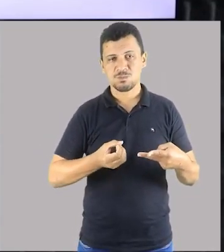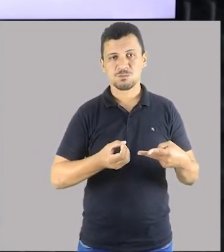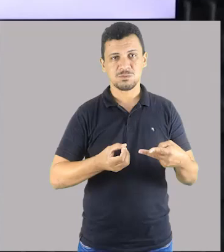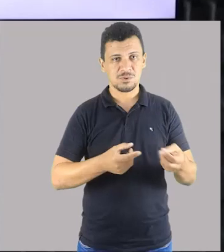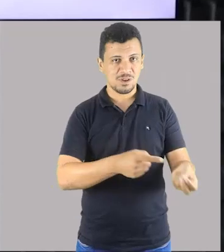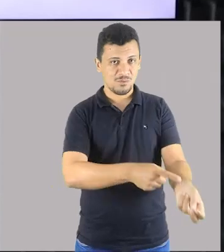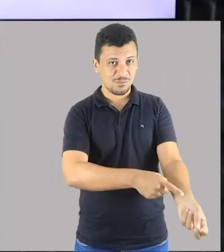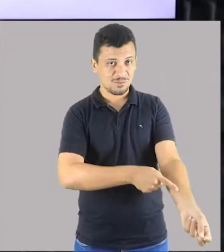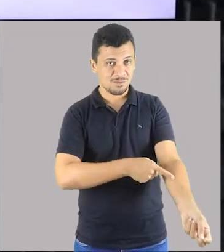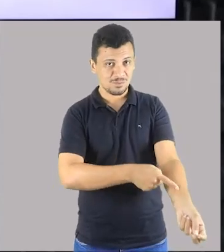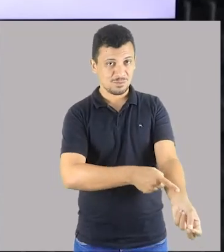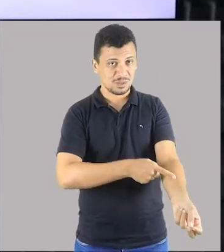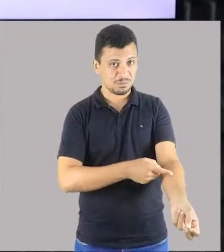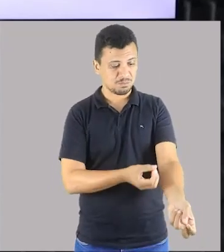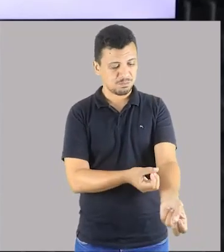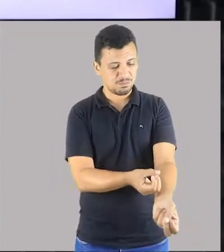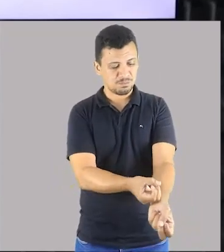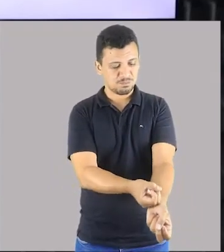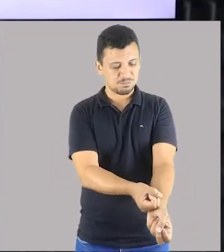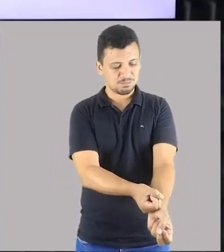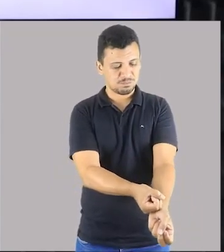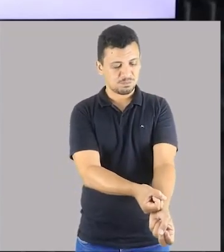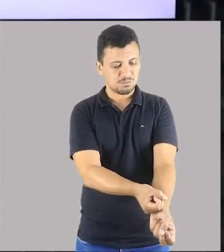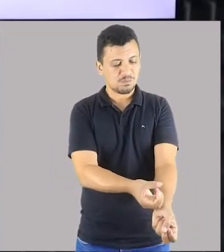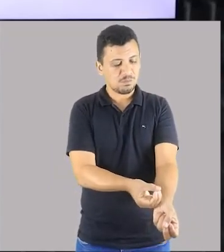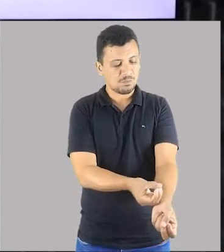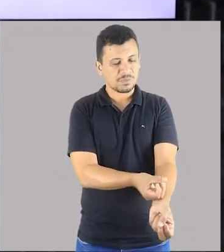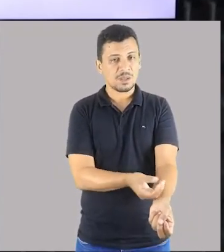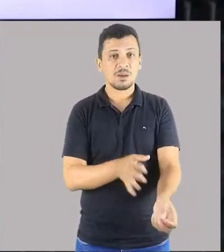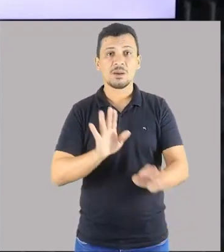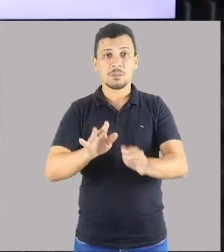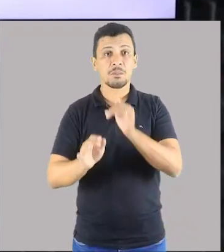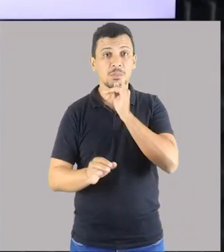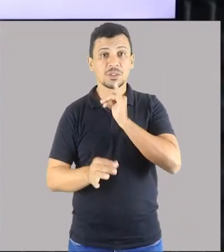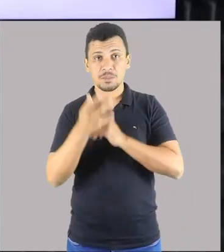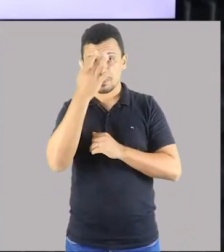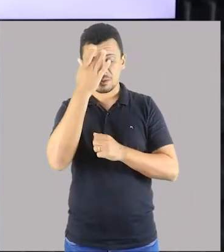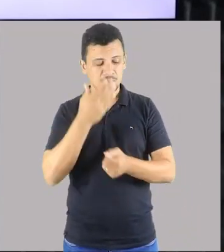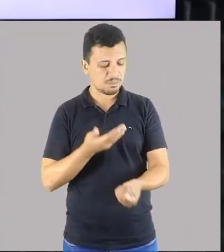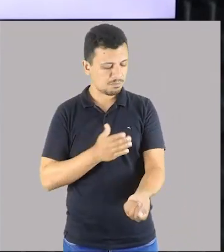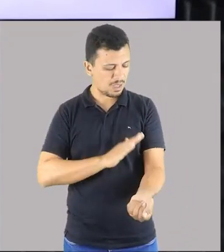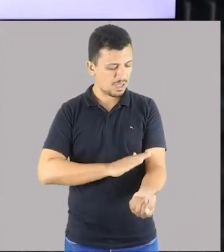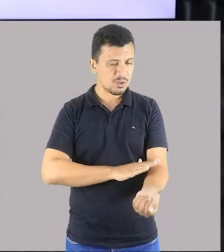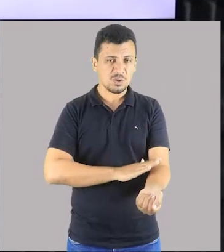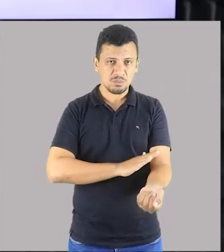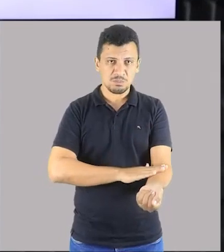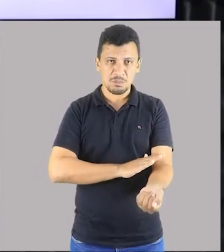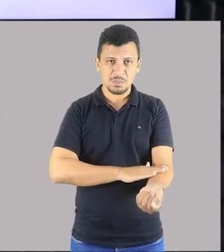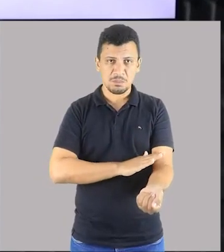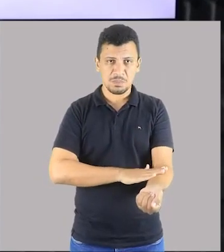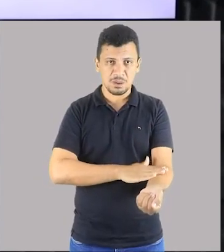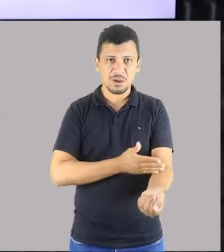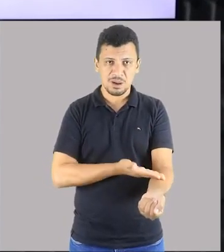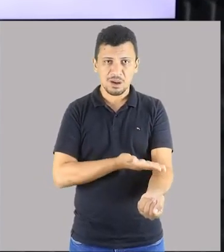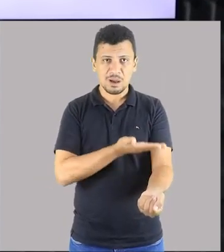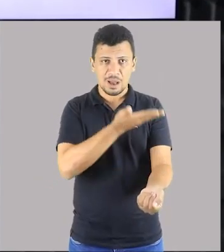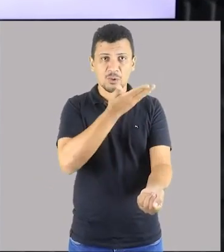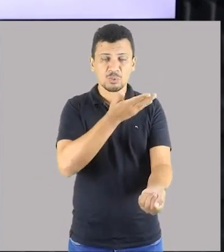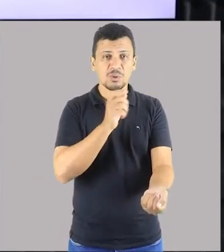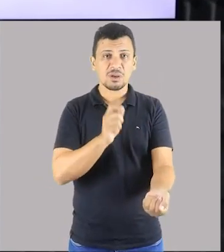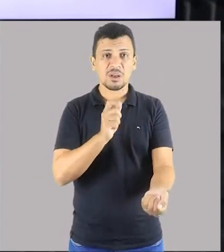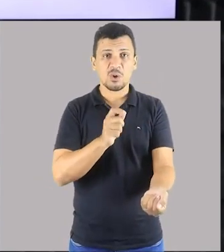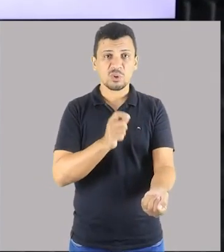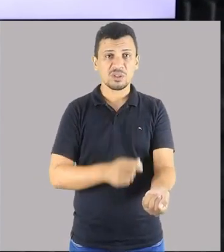se dilate. Por exemplo, o indivíduo que tem hipertensão, ele tem os agentes vasoconstritores agindo com